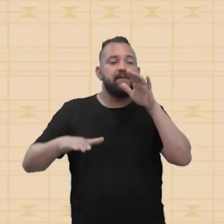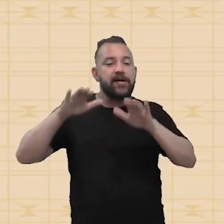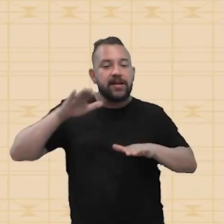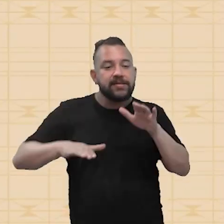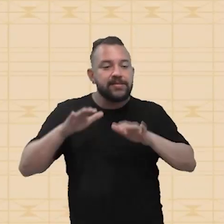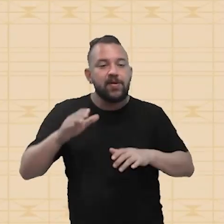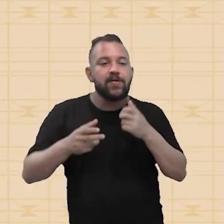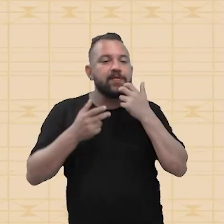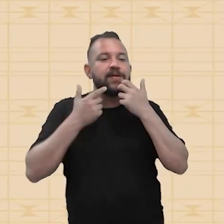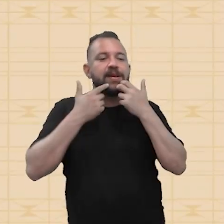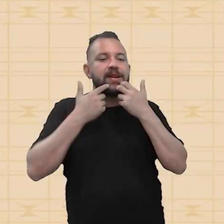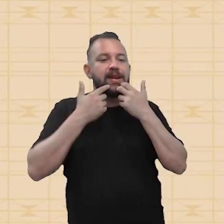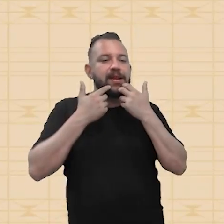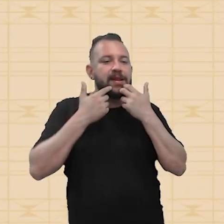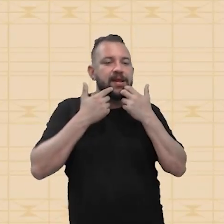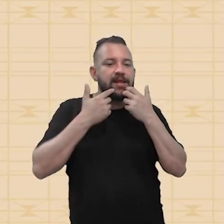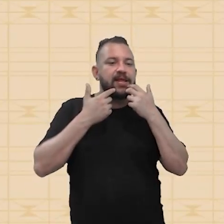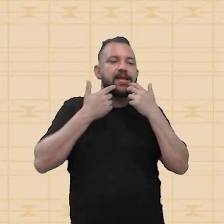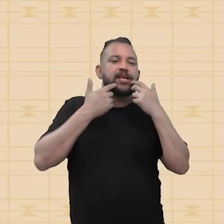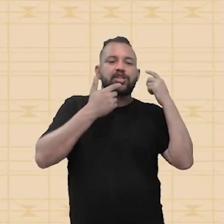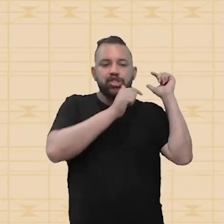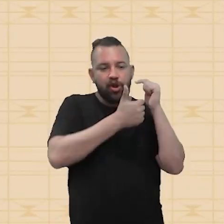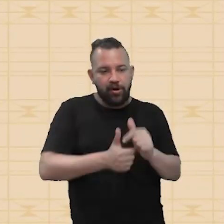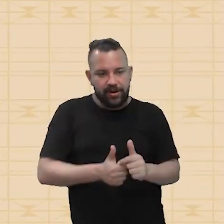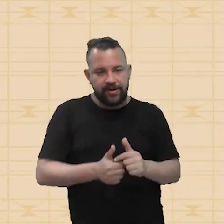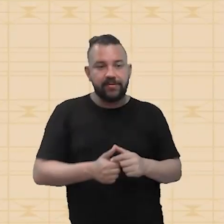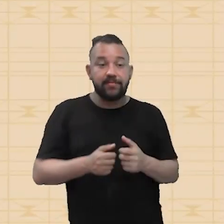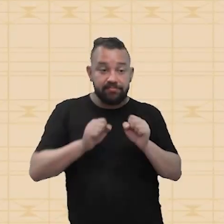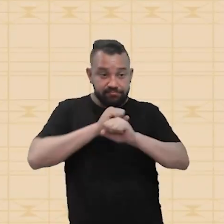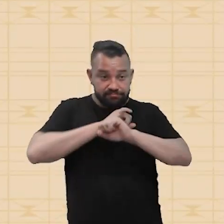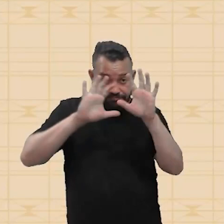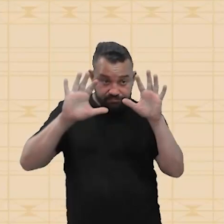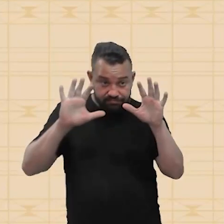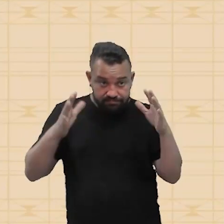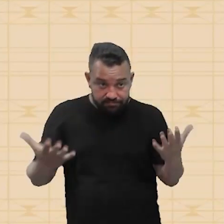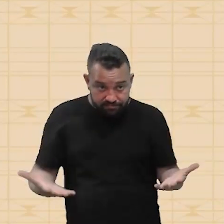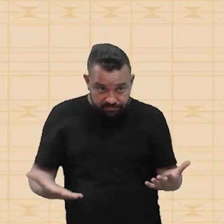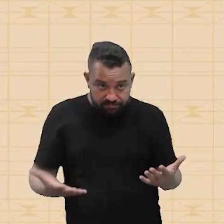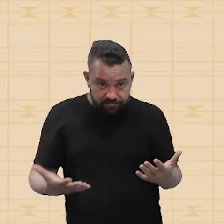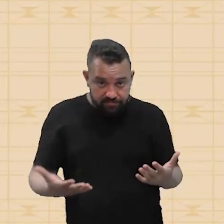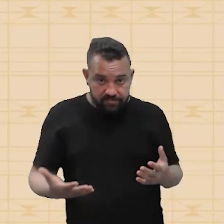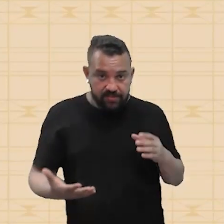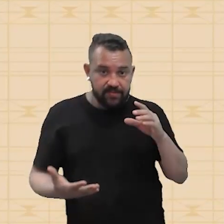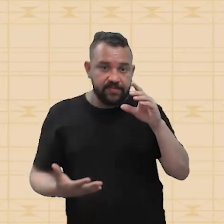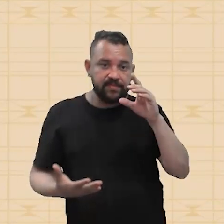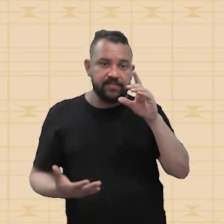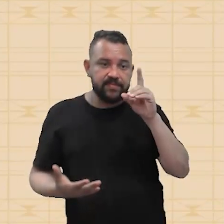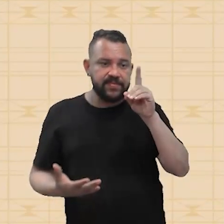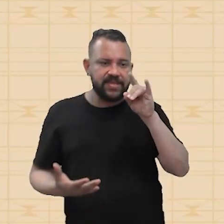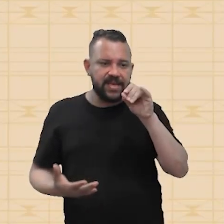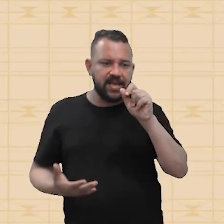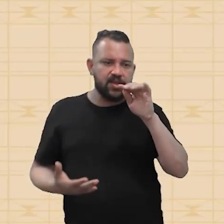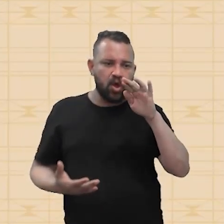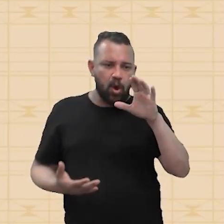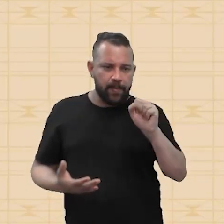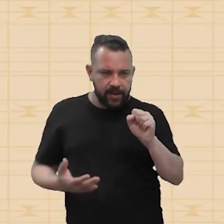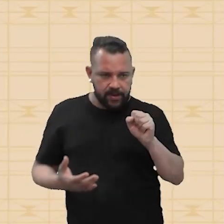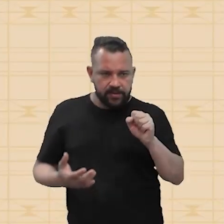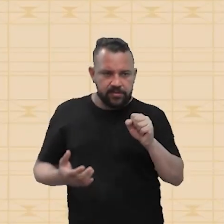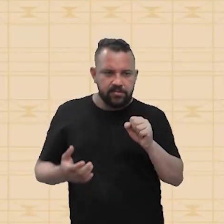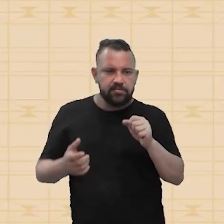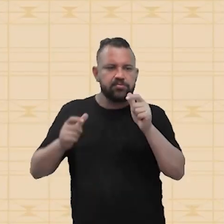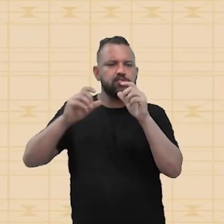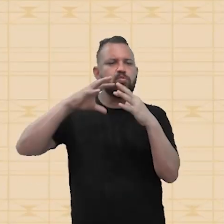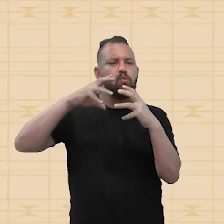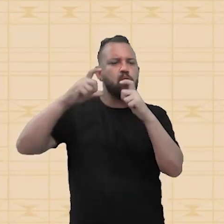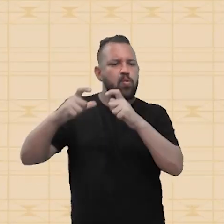diacrônica. Ok? A variação histórica. Ficou claro? Então, diatópica, geográfica, diacrônica,